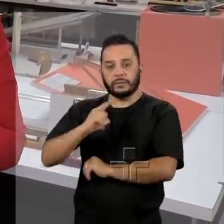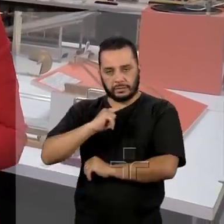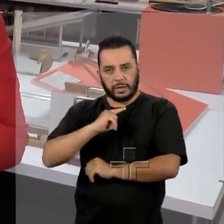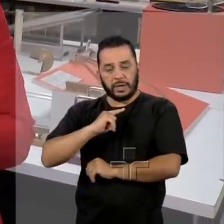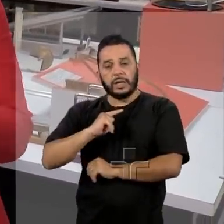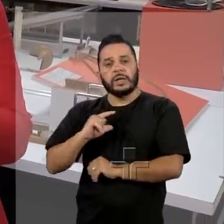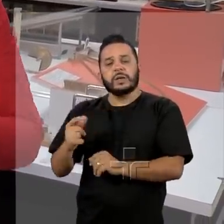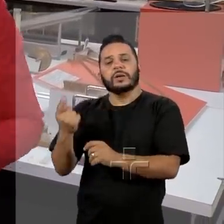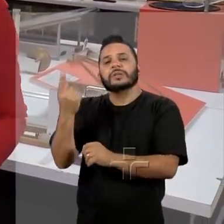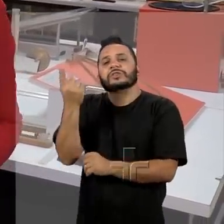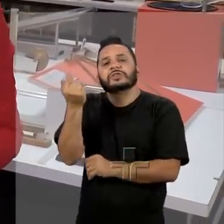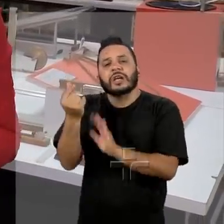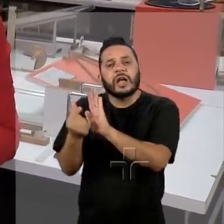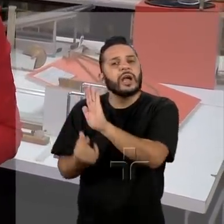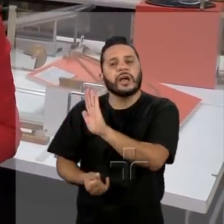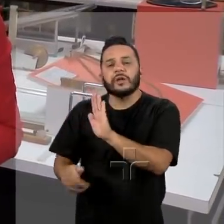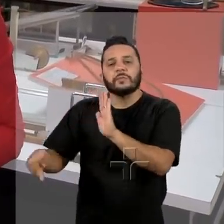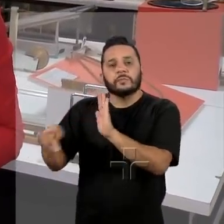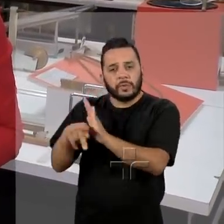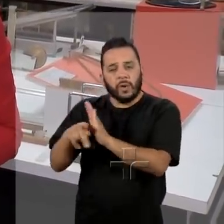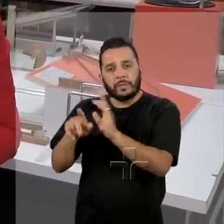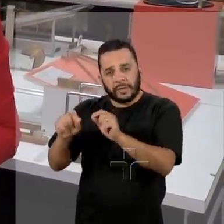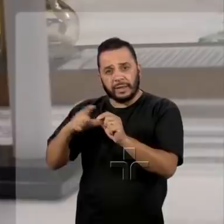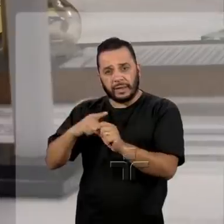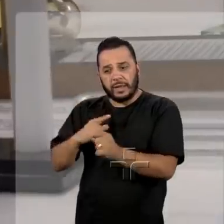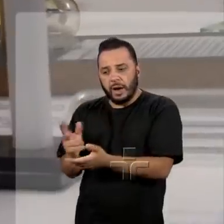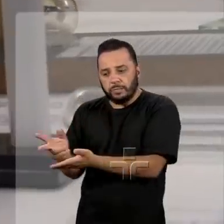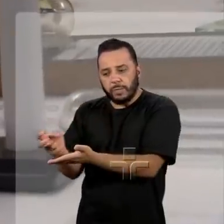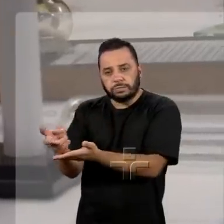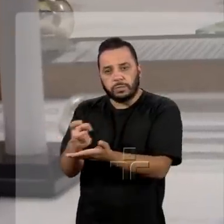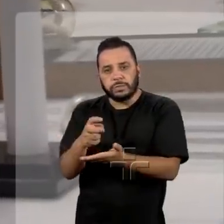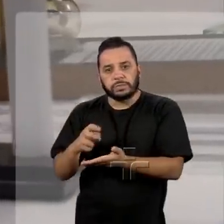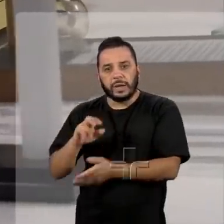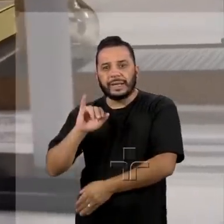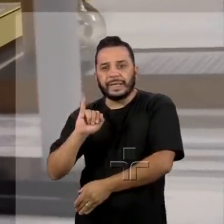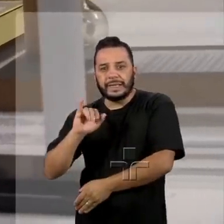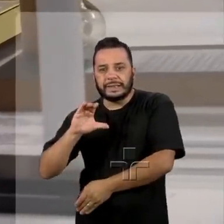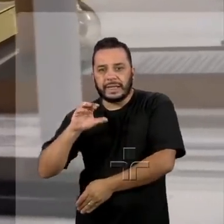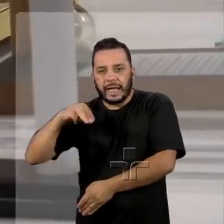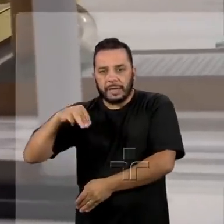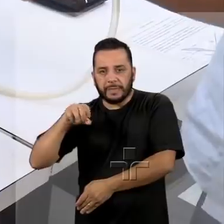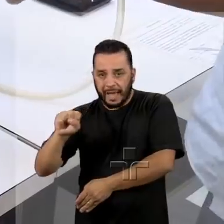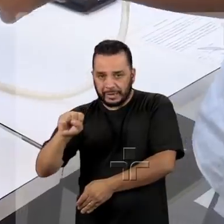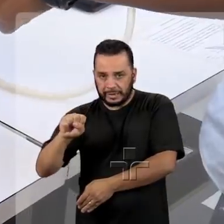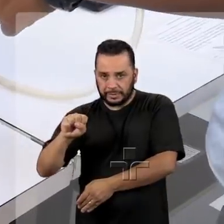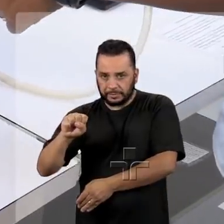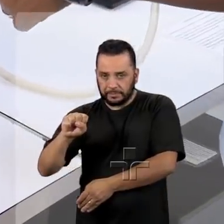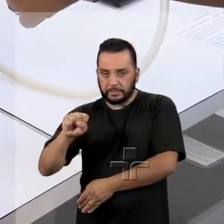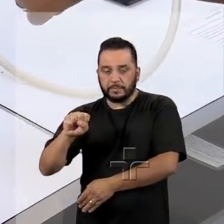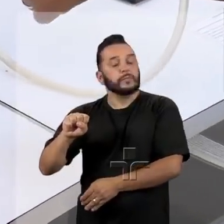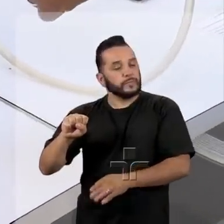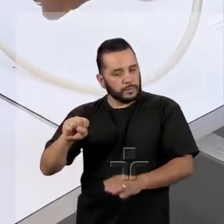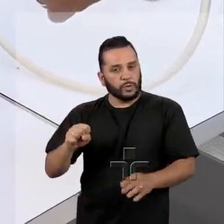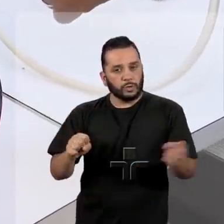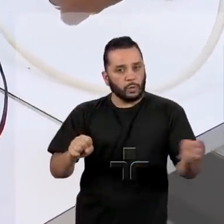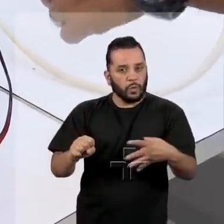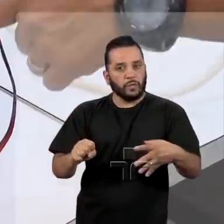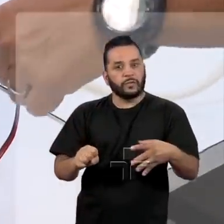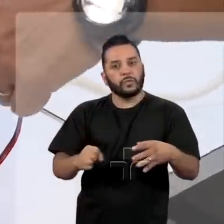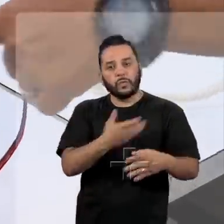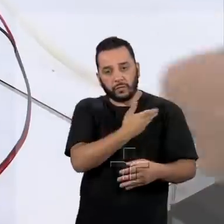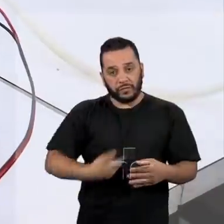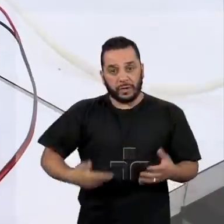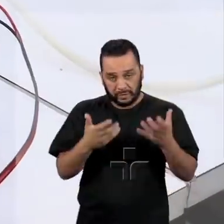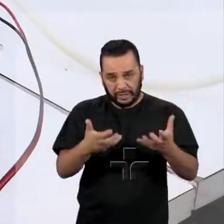percentual fixo sobre a arrecadação do ICMS. O novo governo estuda adotar o mesmo modelo e